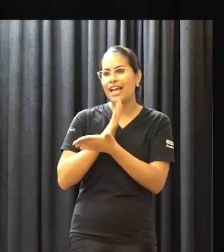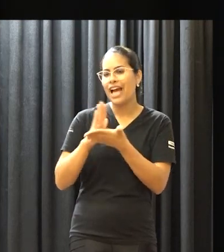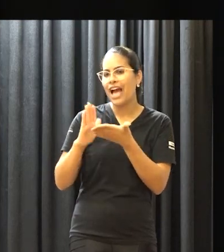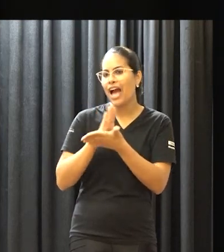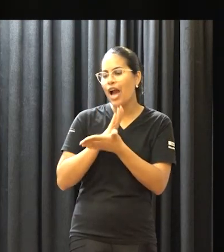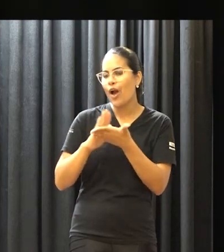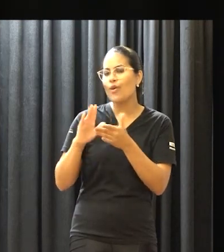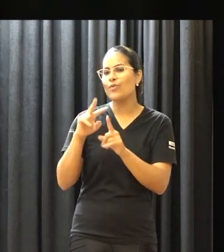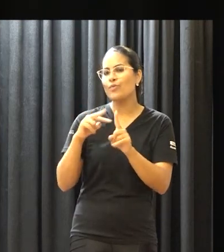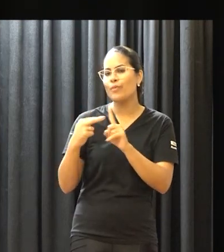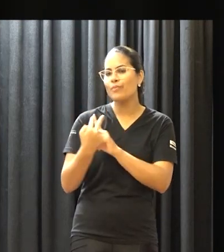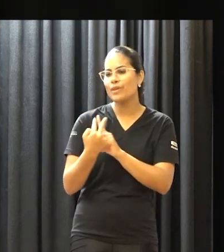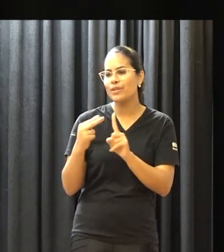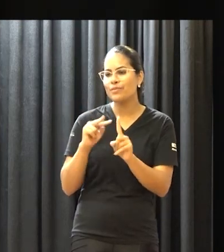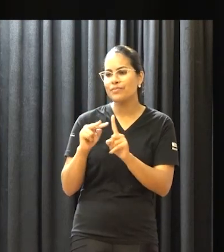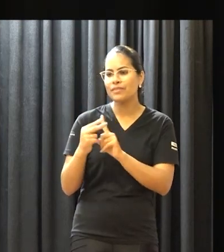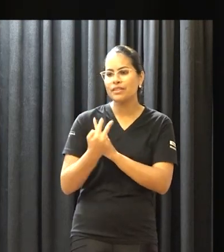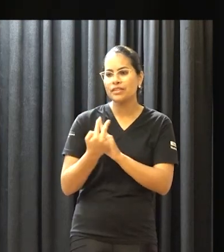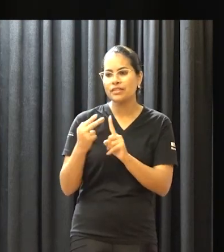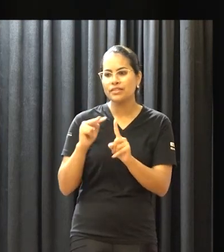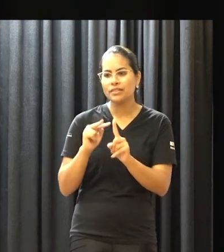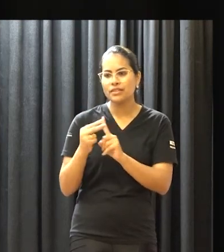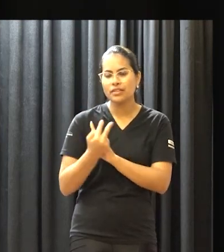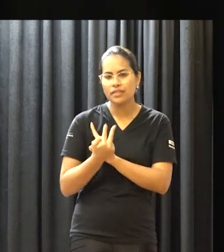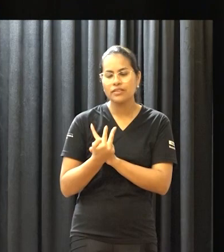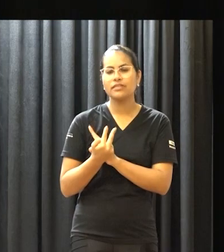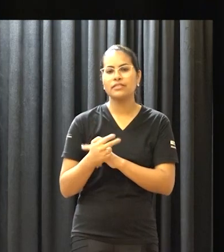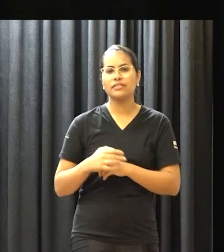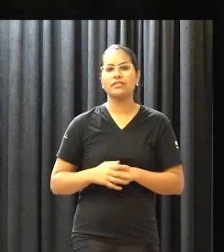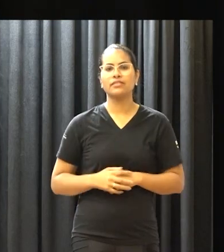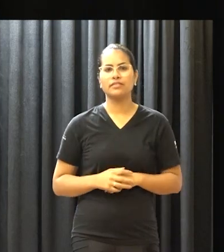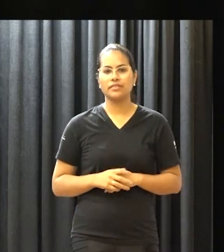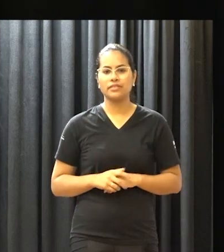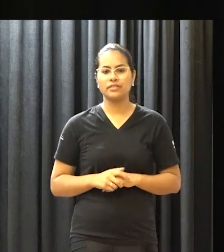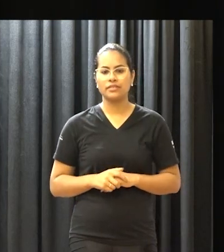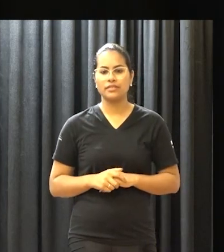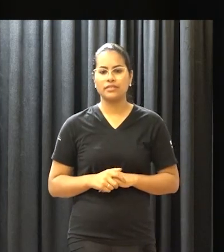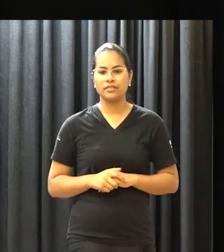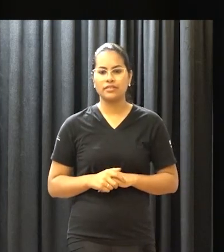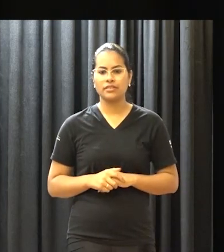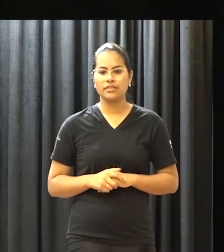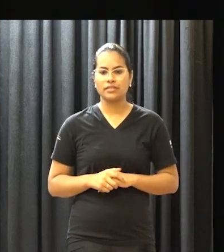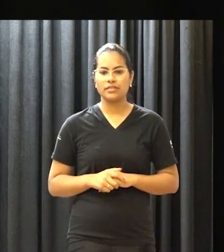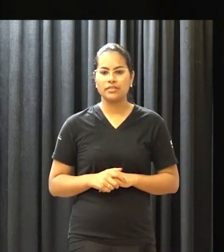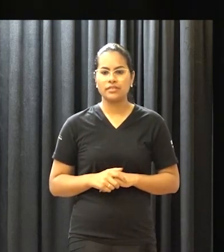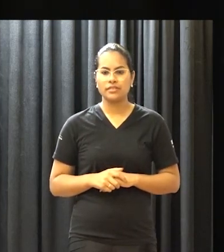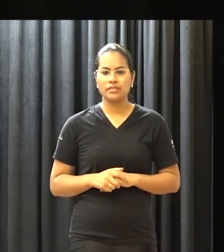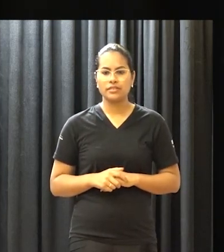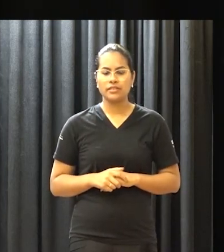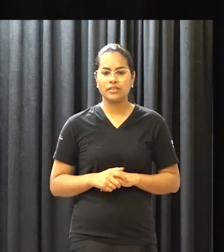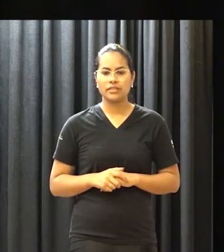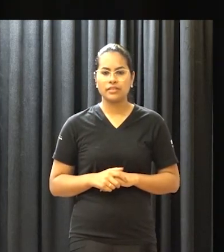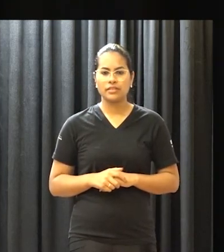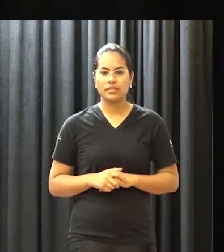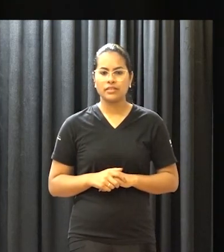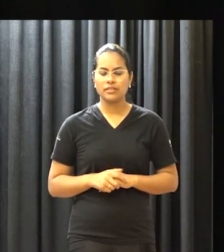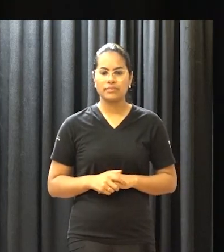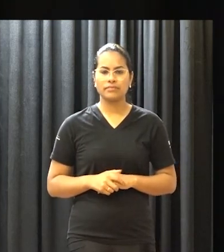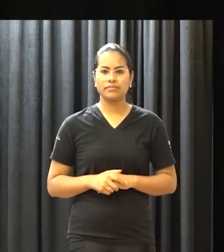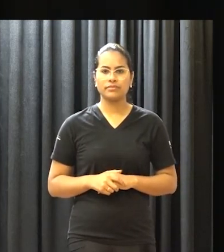perspectivas teóricas, metodológicas, uma delas que tem sido usada por